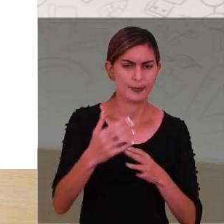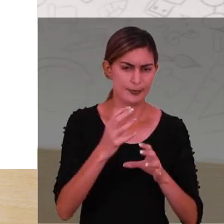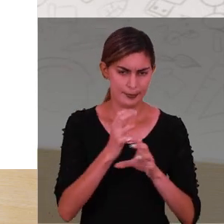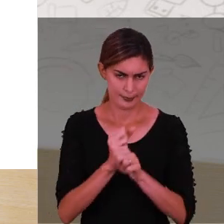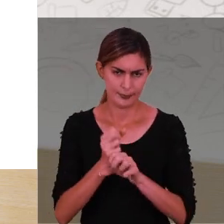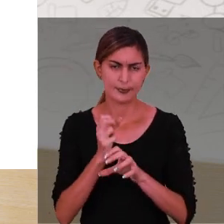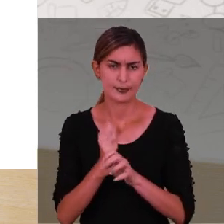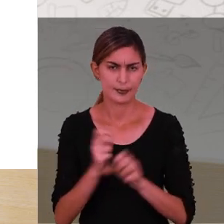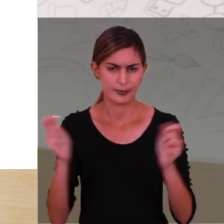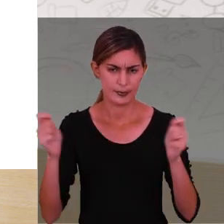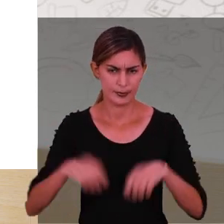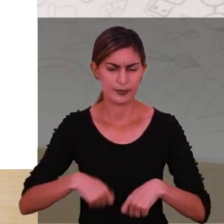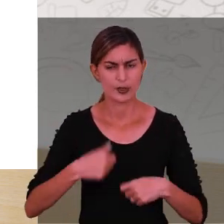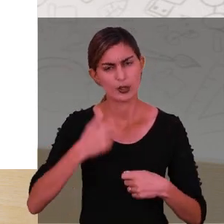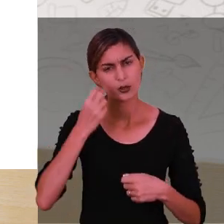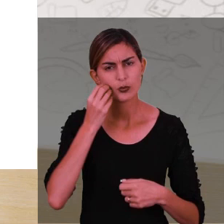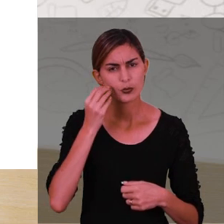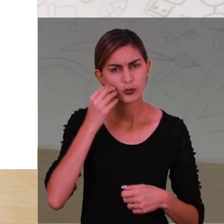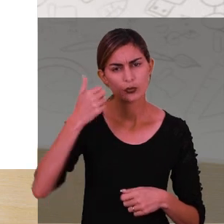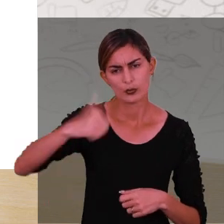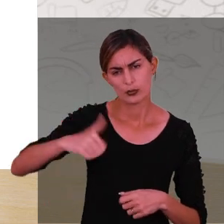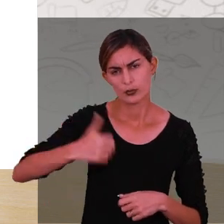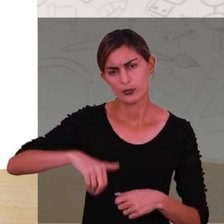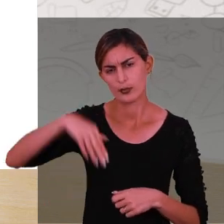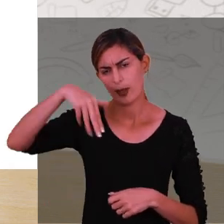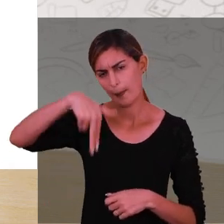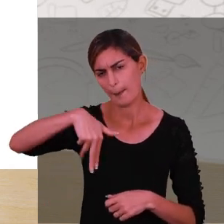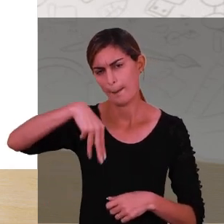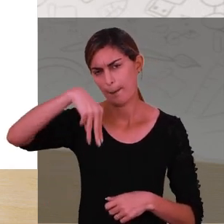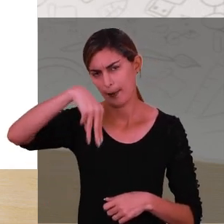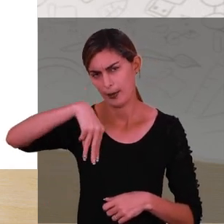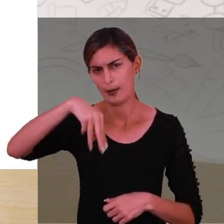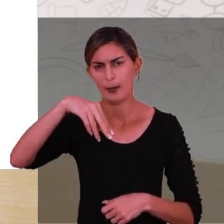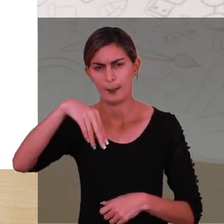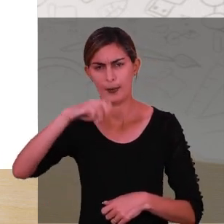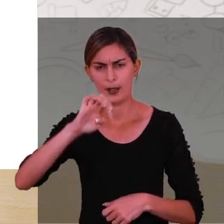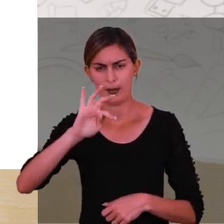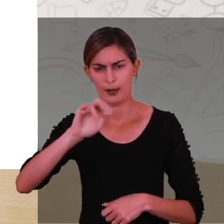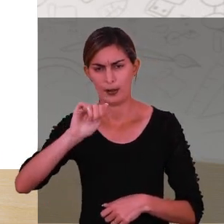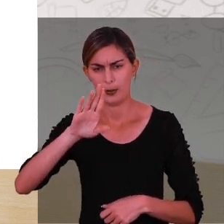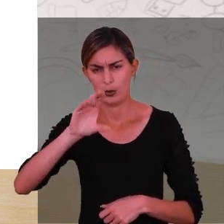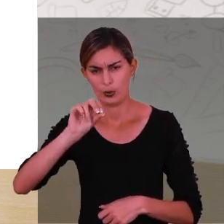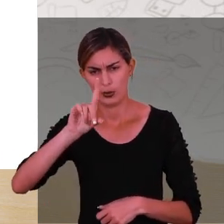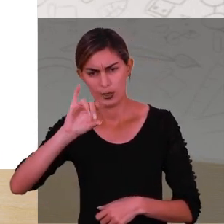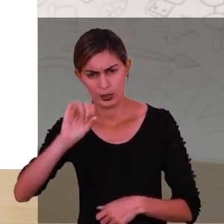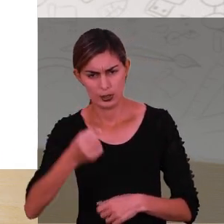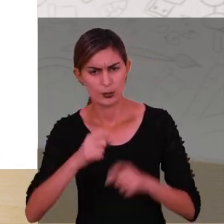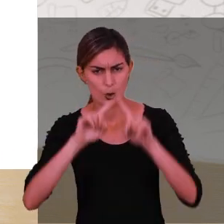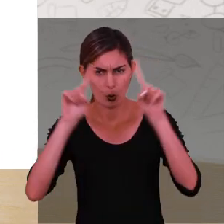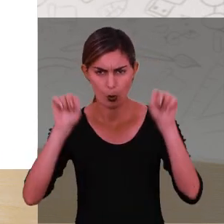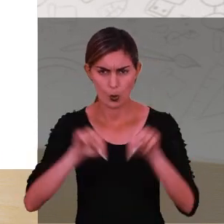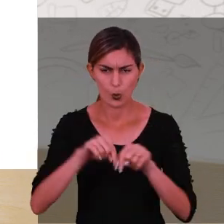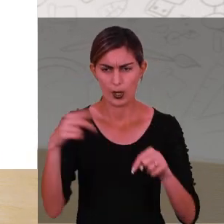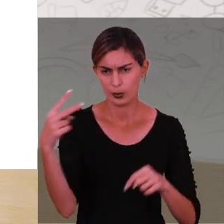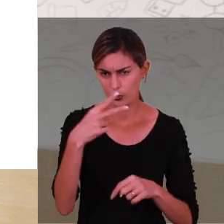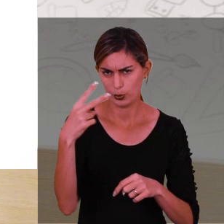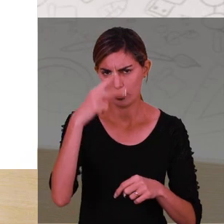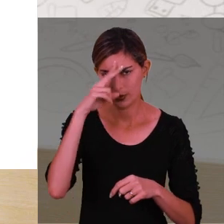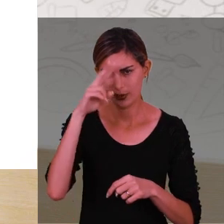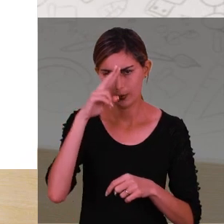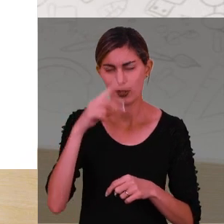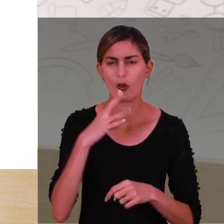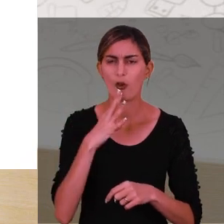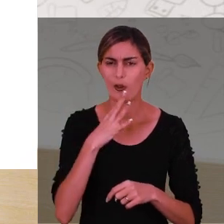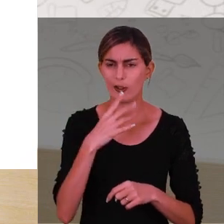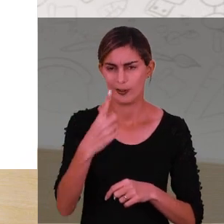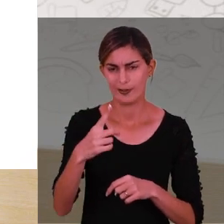IBUTG calculado, podemos verificar a taxa de metabolismo para esta atividade naquele mesmo quadro 2 já conhecido por